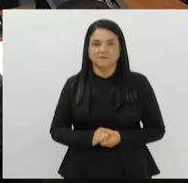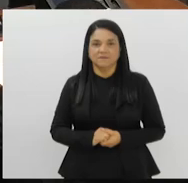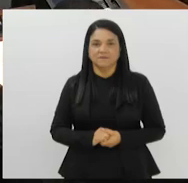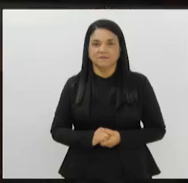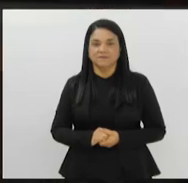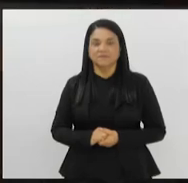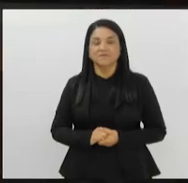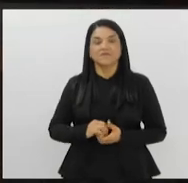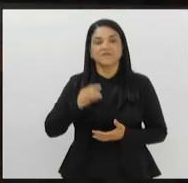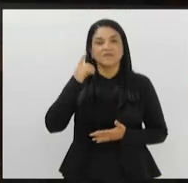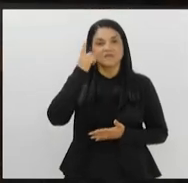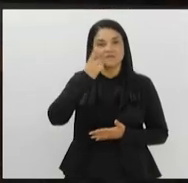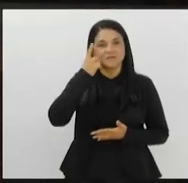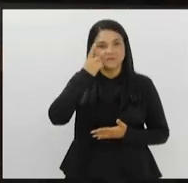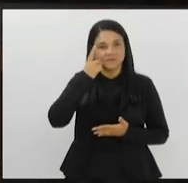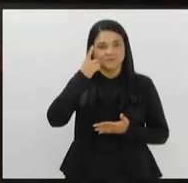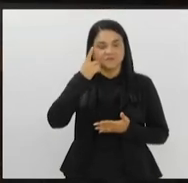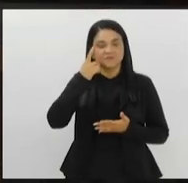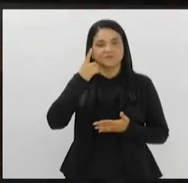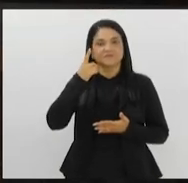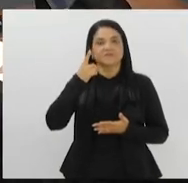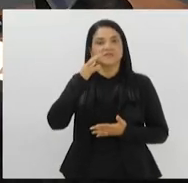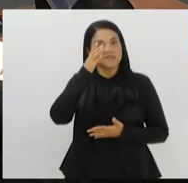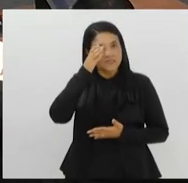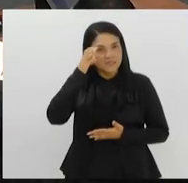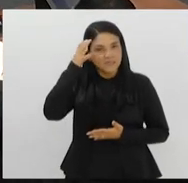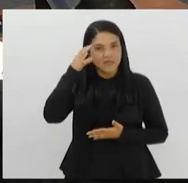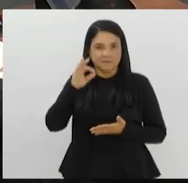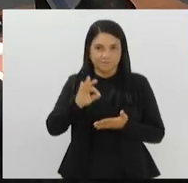Próxima oradora escrita, deputada Célia Jordão.